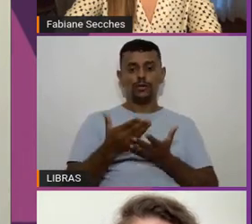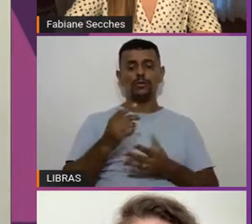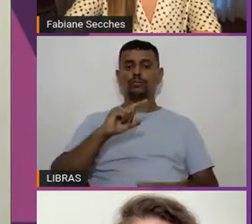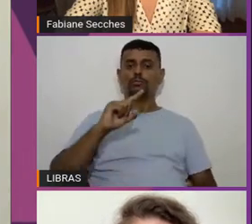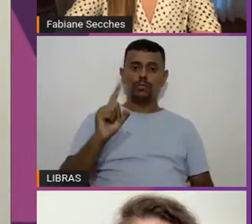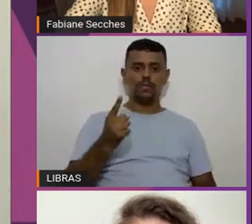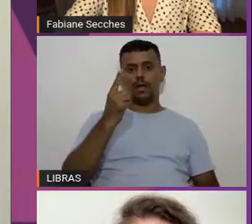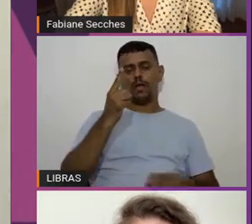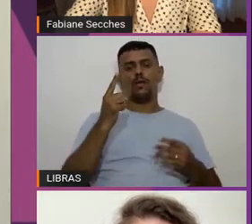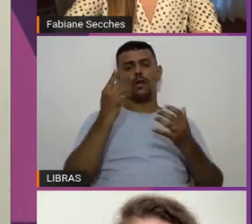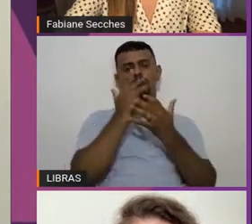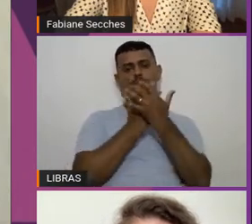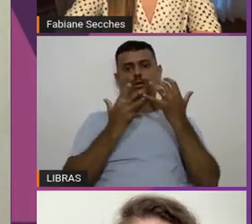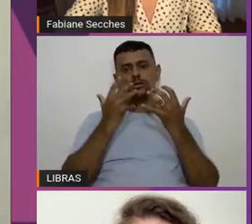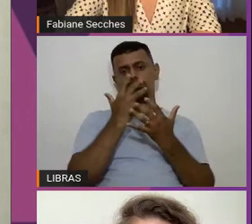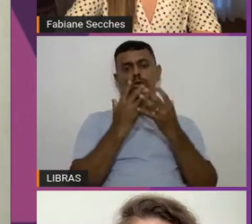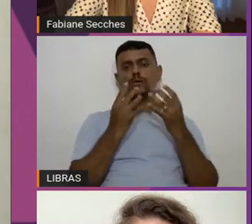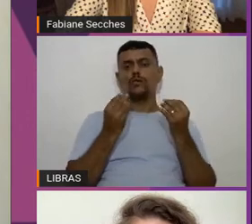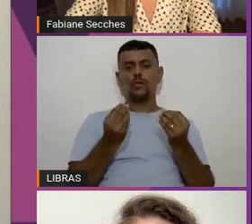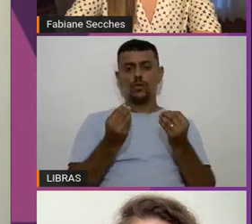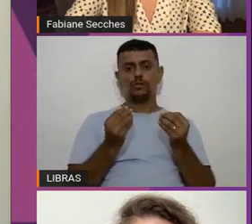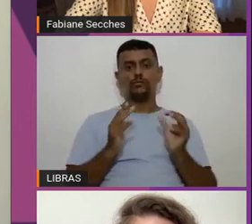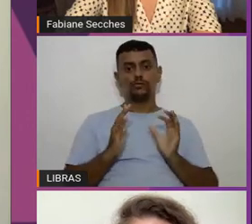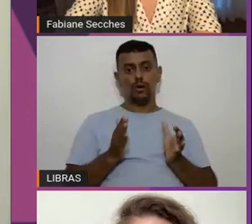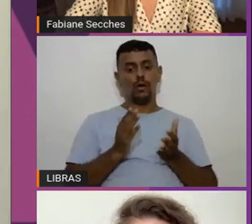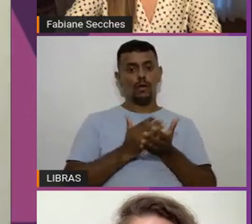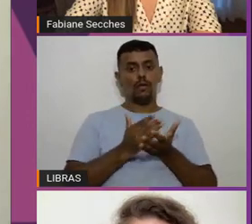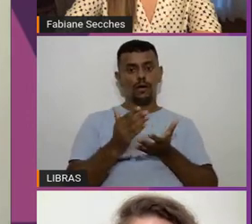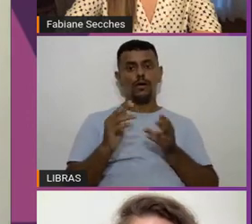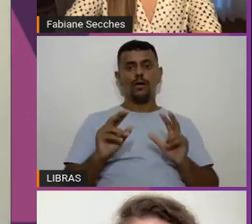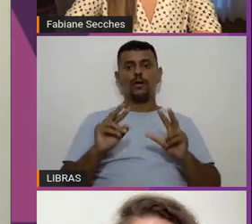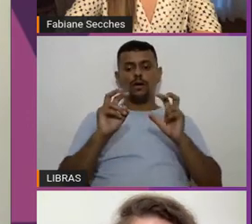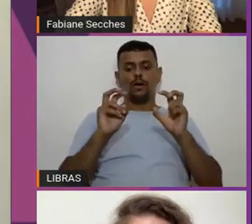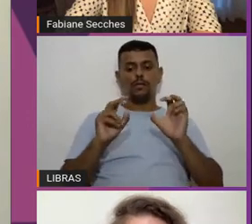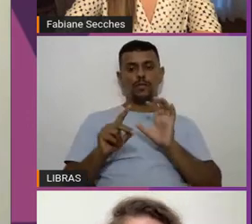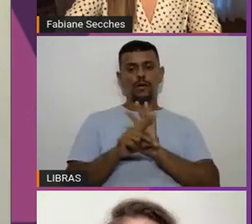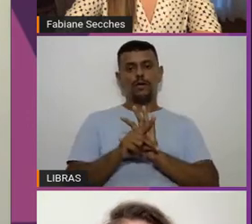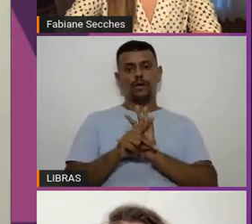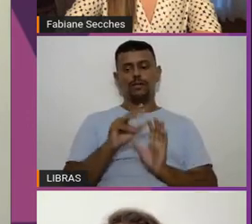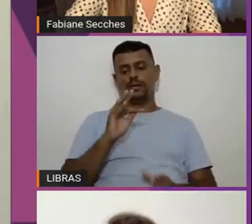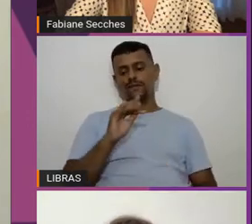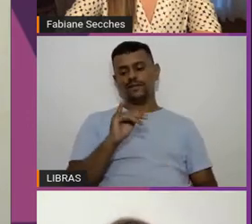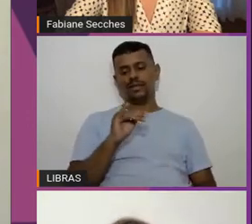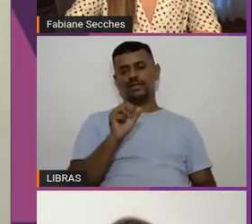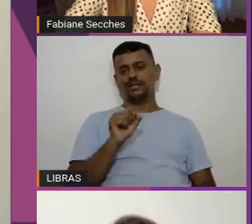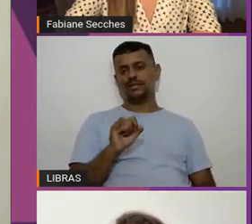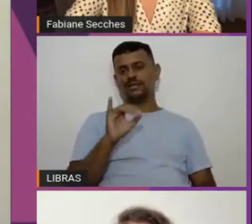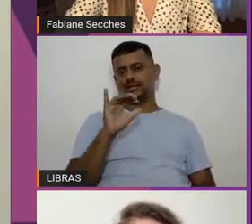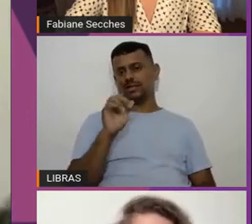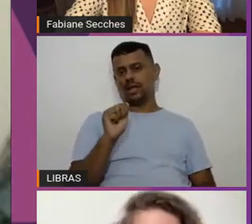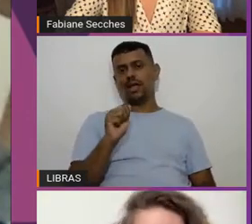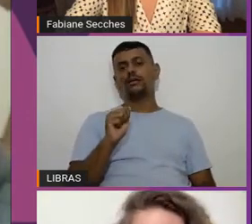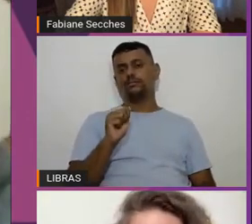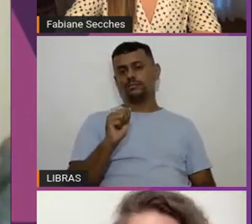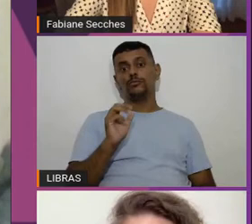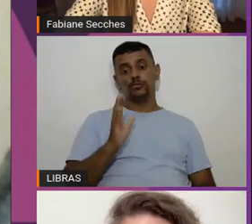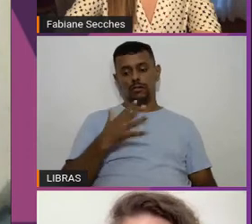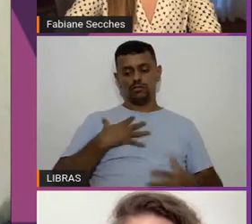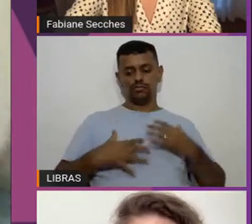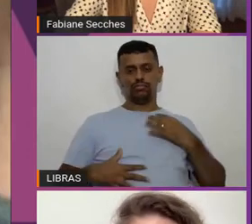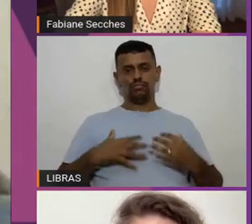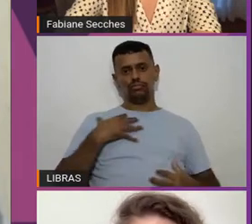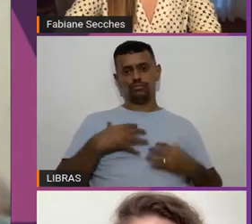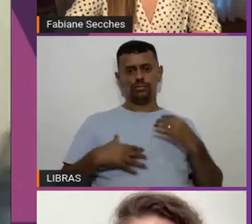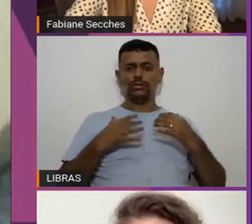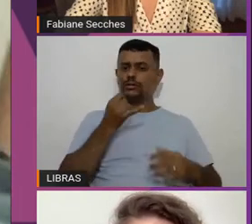ele surgiu de uma questão física então assim eu sempre tive essas enxaquecas Como assim tem uma linhagem de